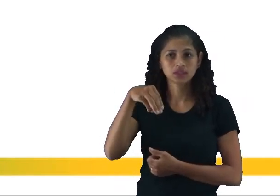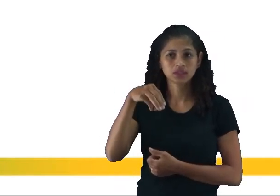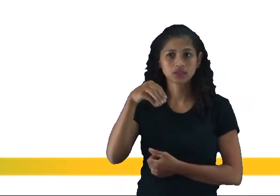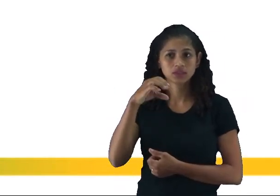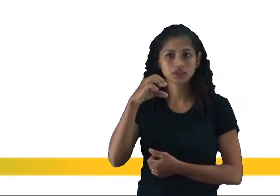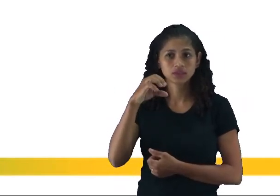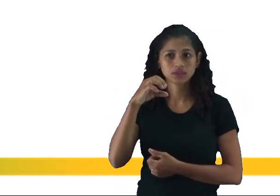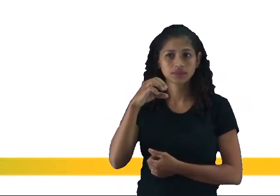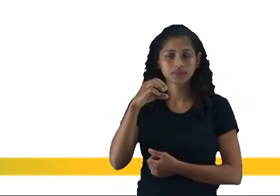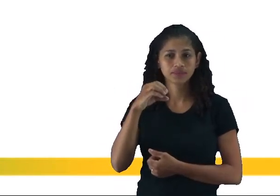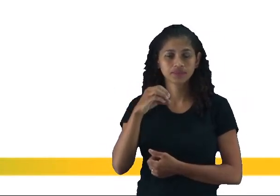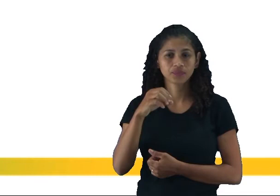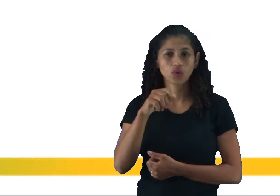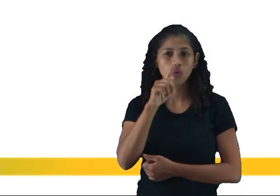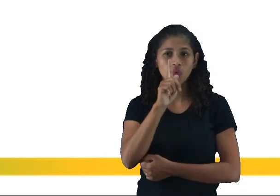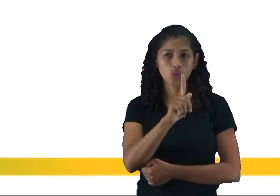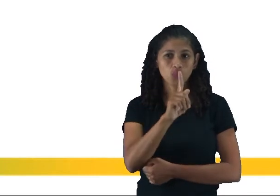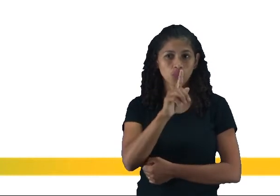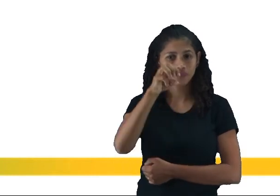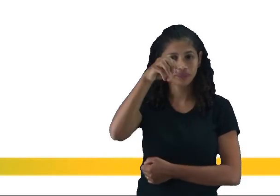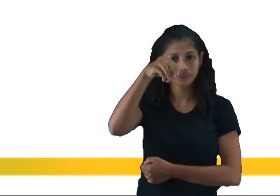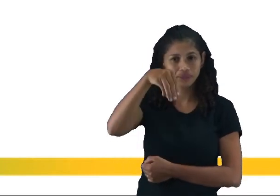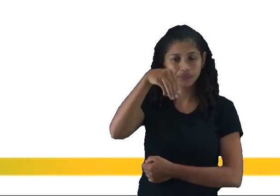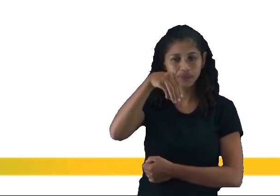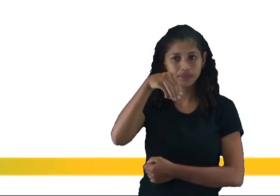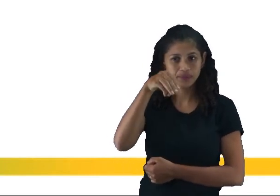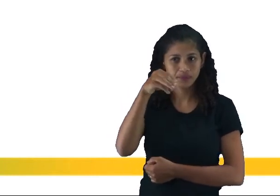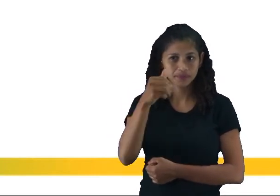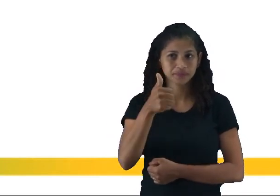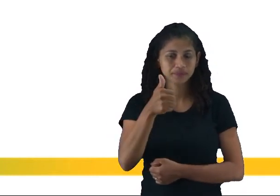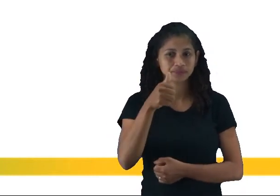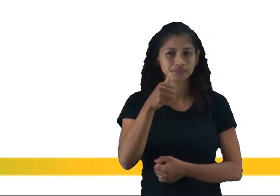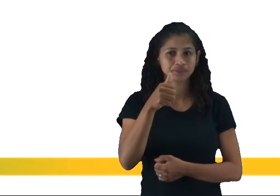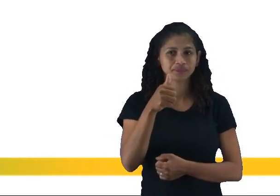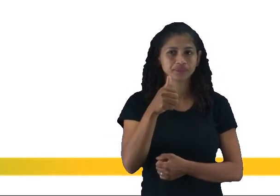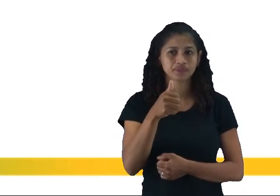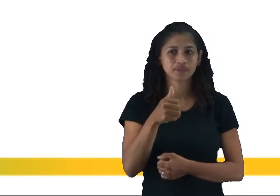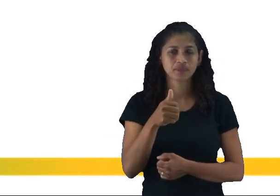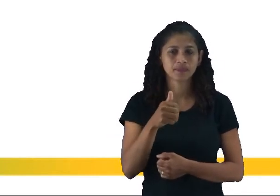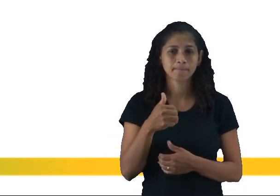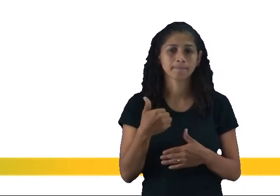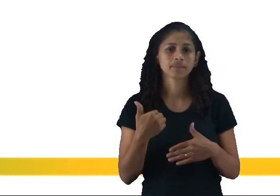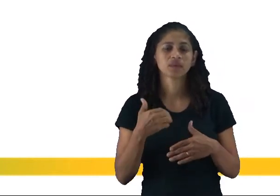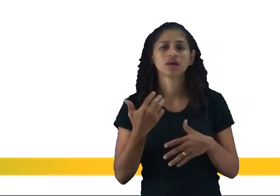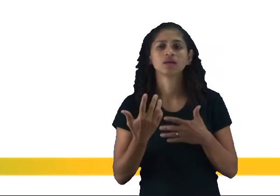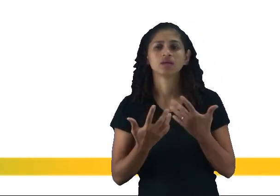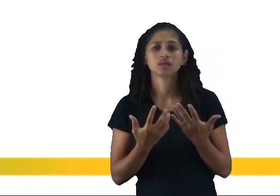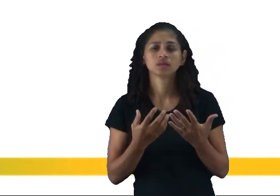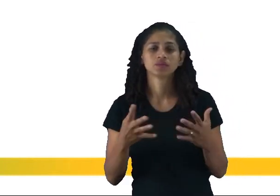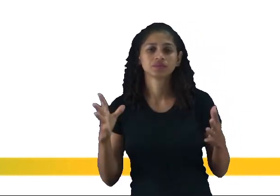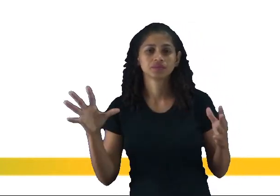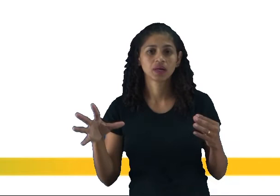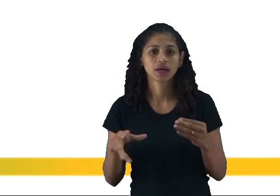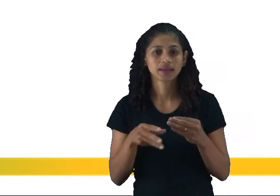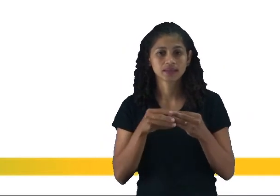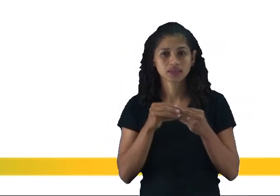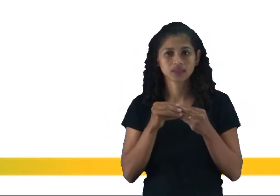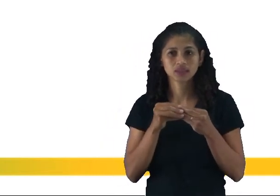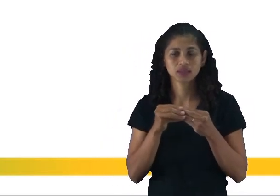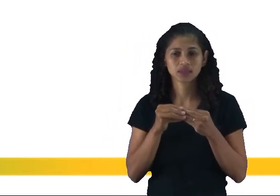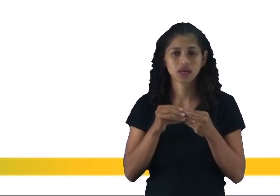ali na letra M, certo? Que significa metro. E aí a gente vai acrescentar os zeros